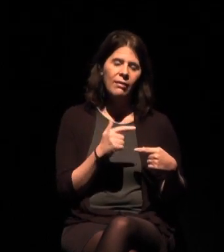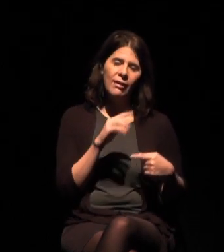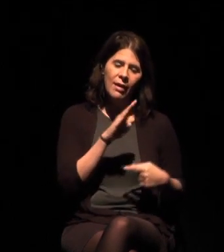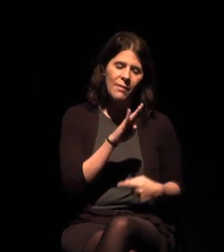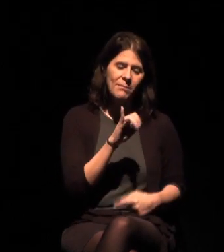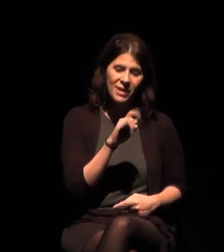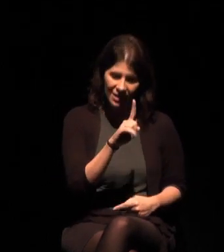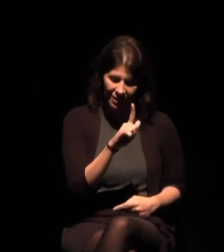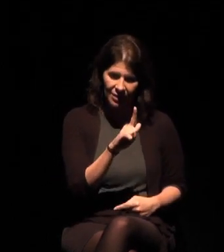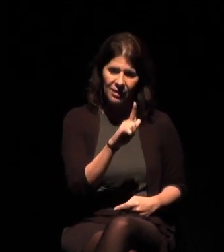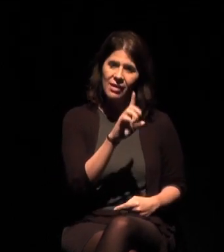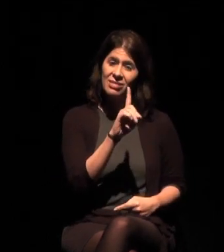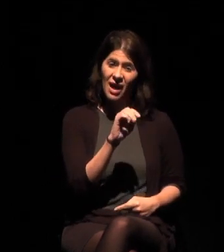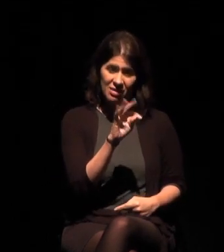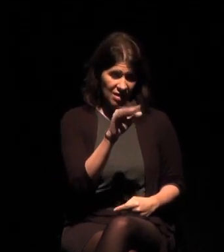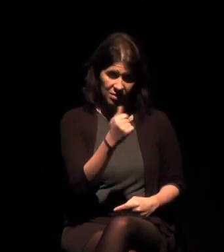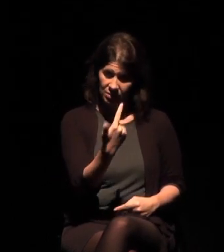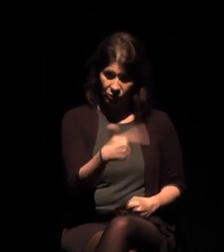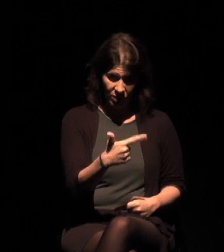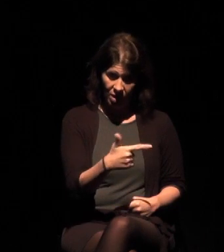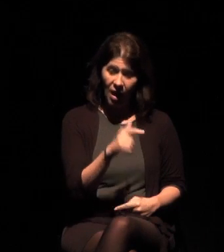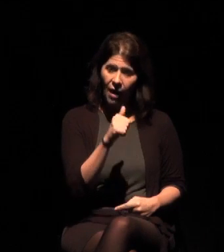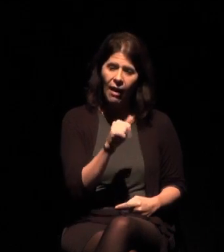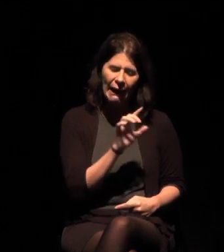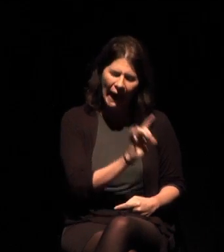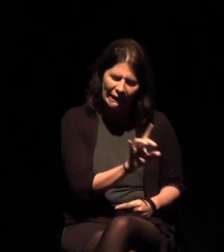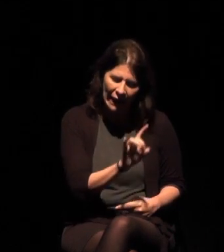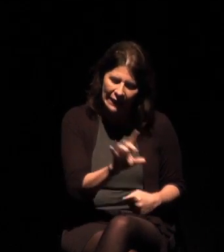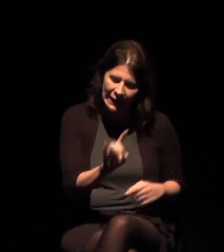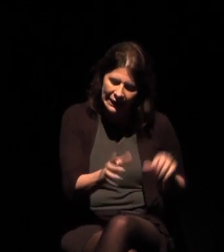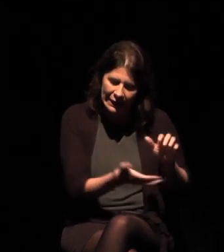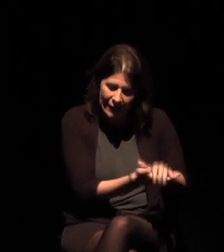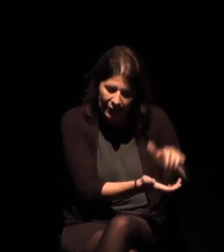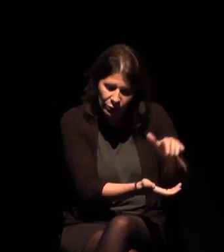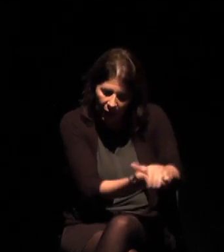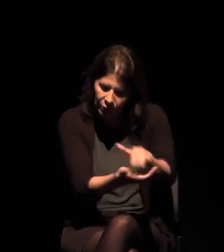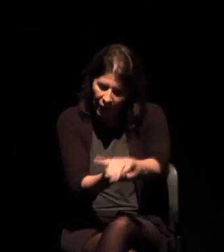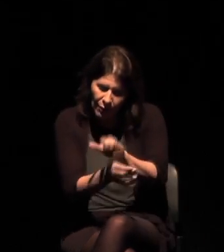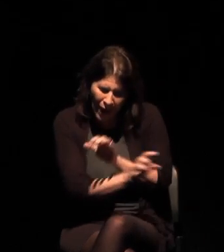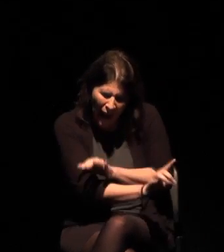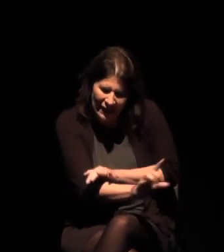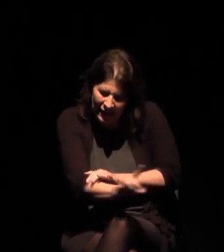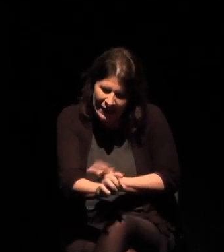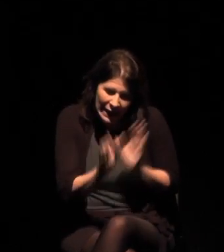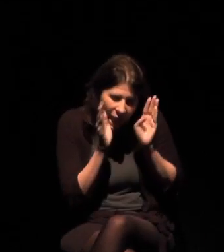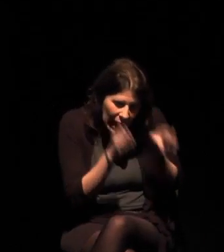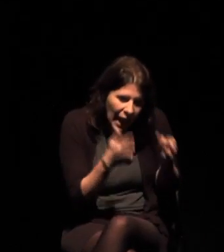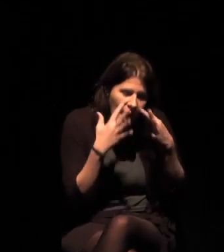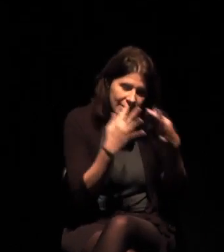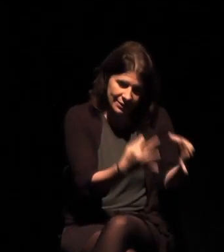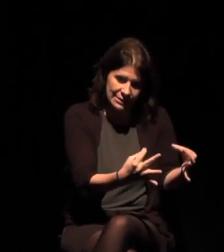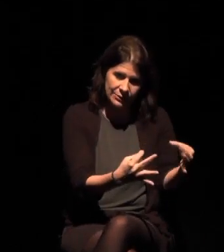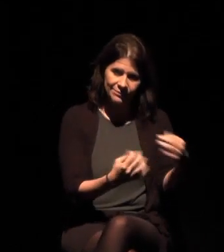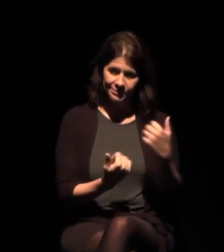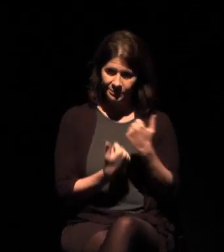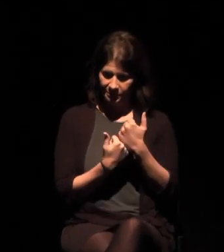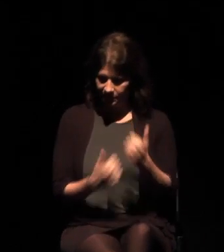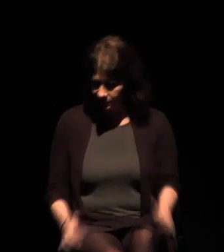isto está muito longe nem nem se mova eta quanto mais b&t fato tentar ser